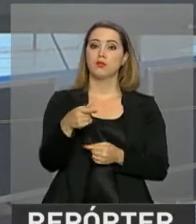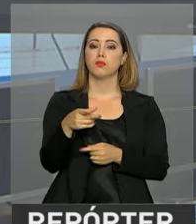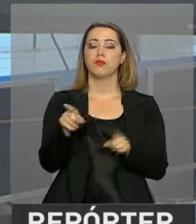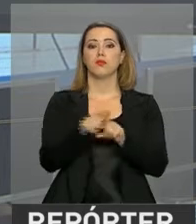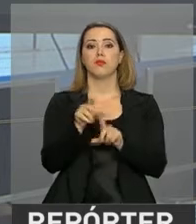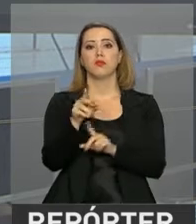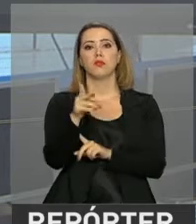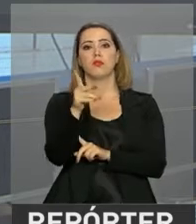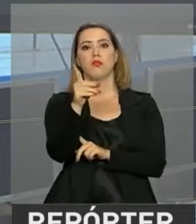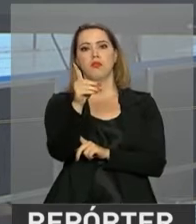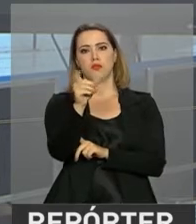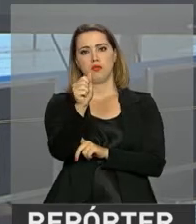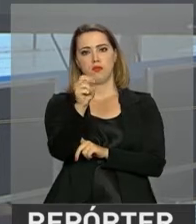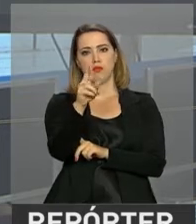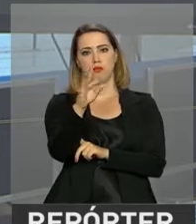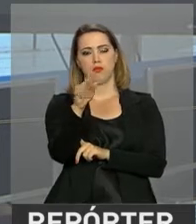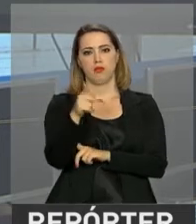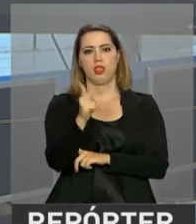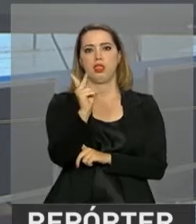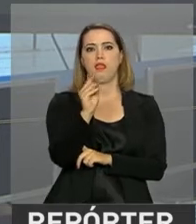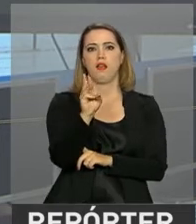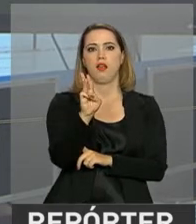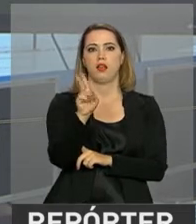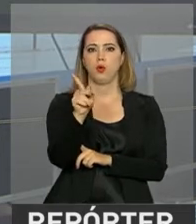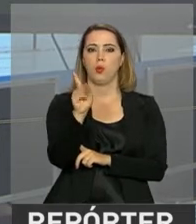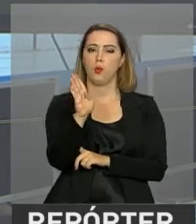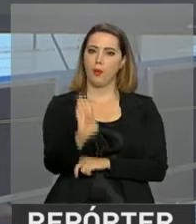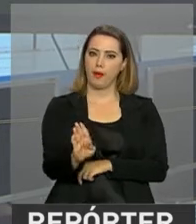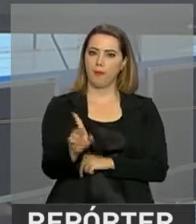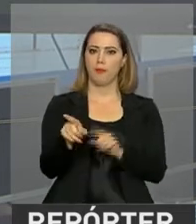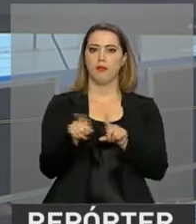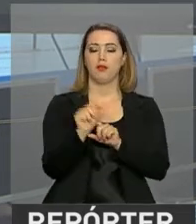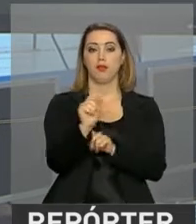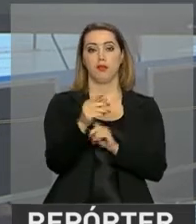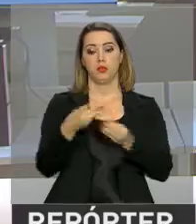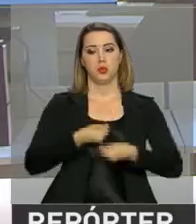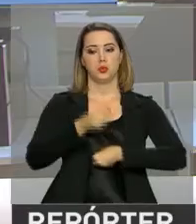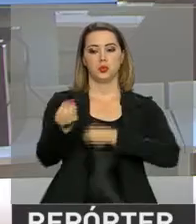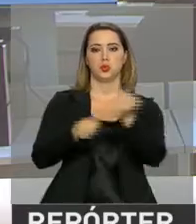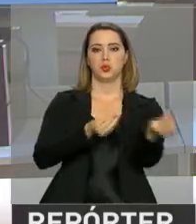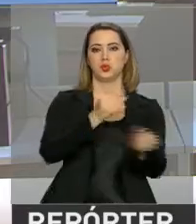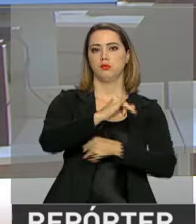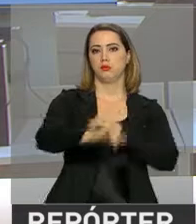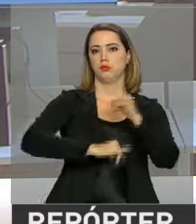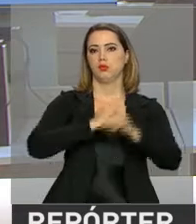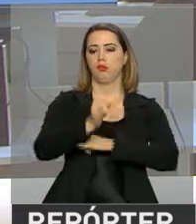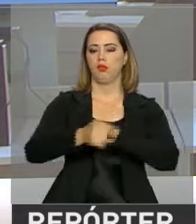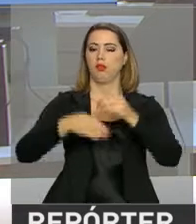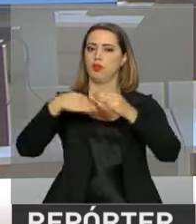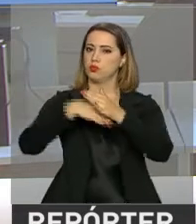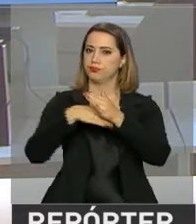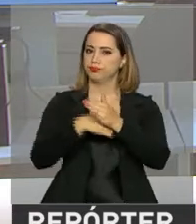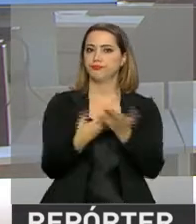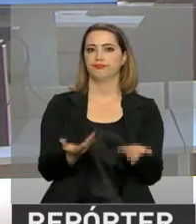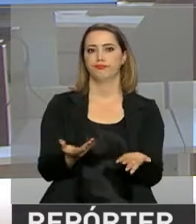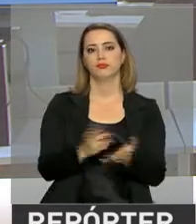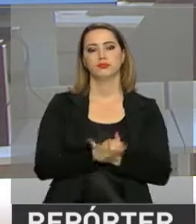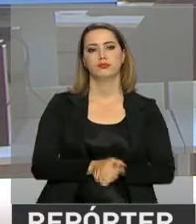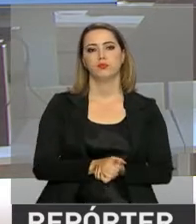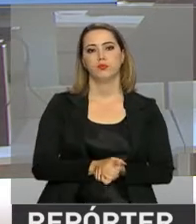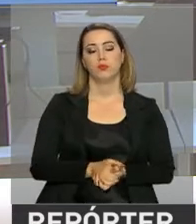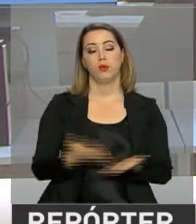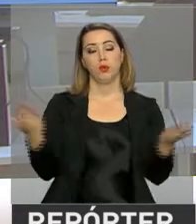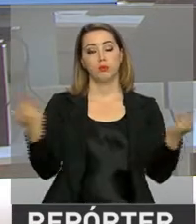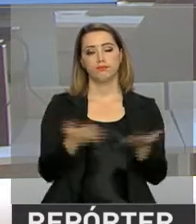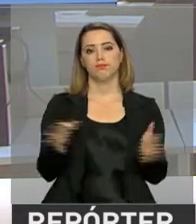Web, meio virtual em que conteúdos são distribuídos de forma anônima. Esta edição do Repórter NBR termina por